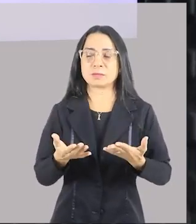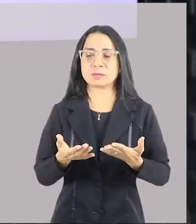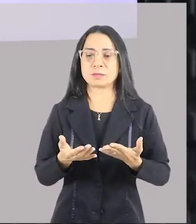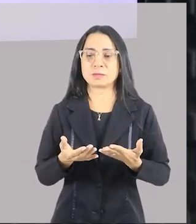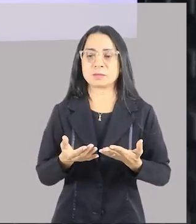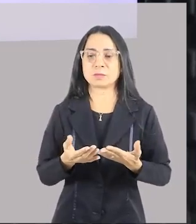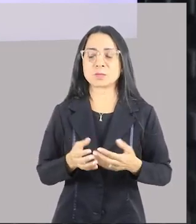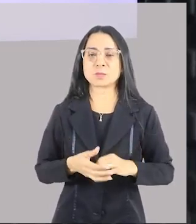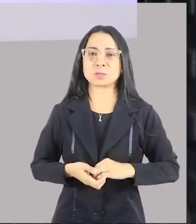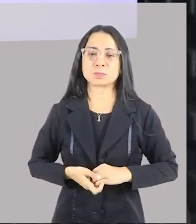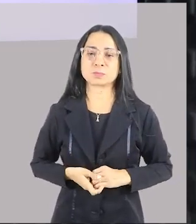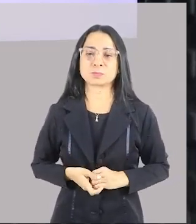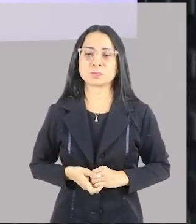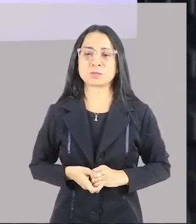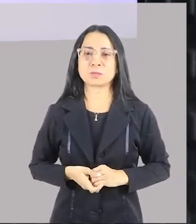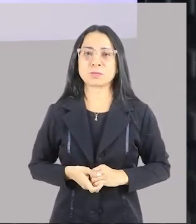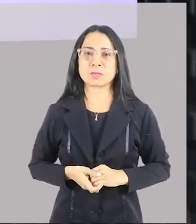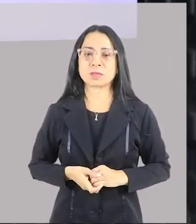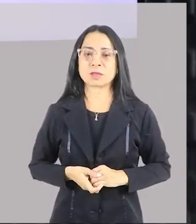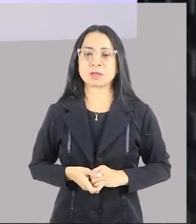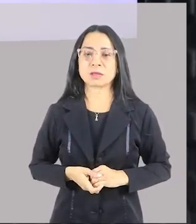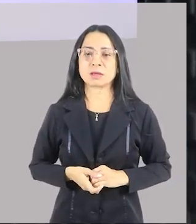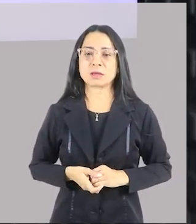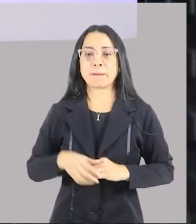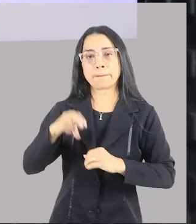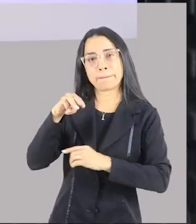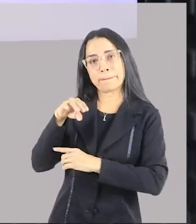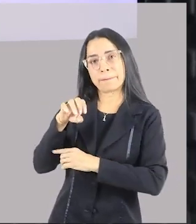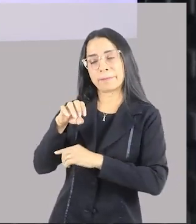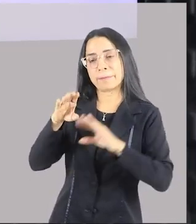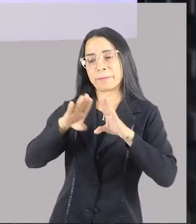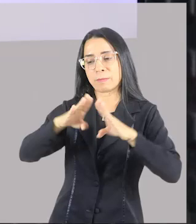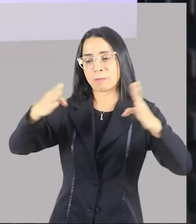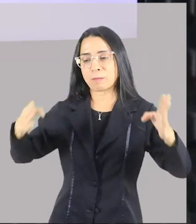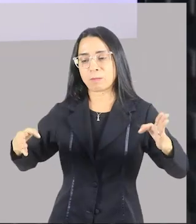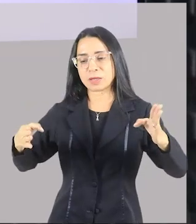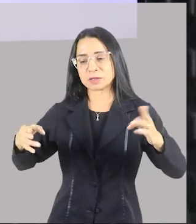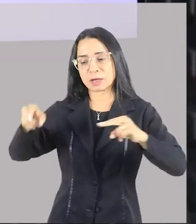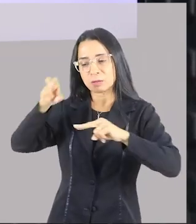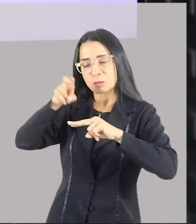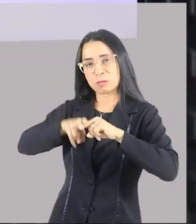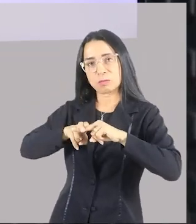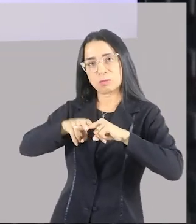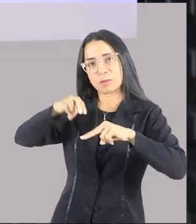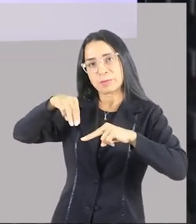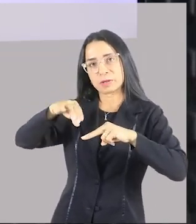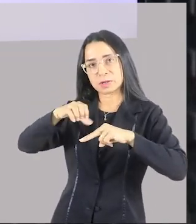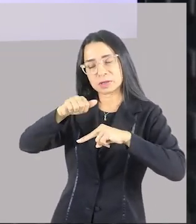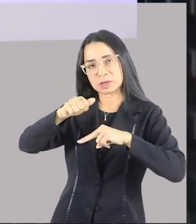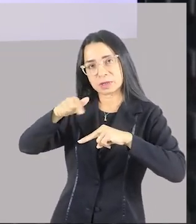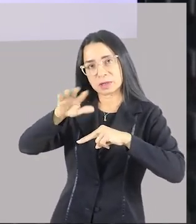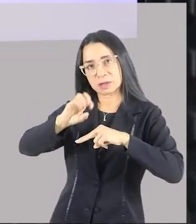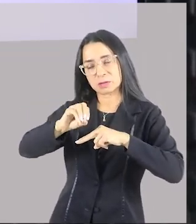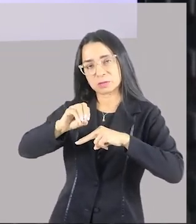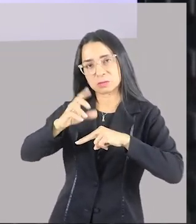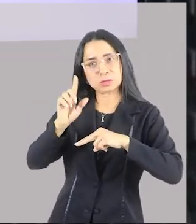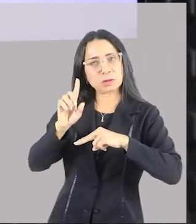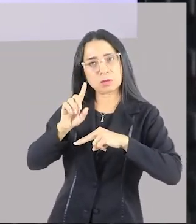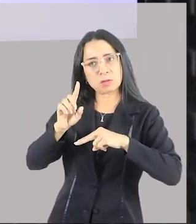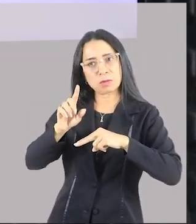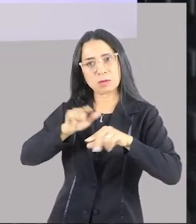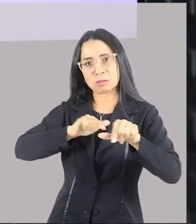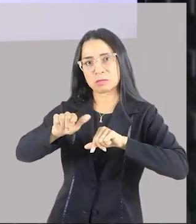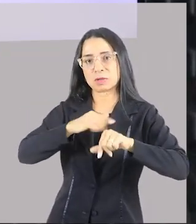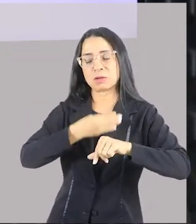sei se vocês já foram ou conhecem alguém que já foi mesário em uma eleição. A figura do mesário na eleição não é um